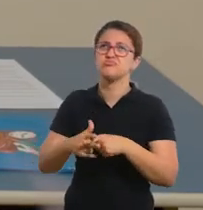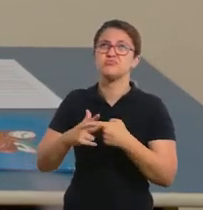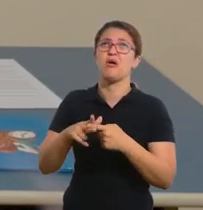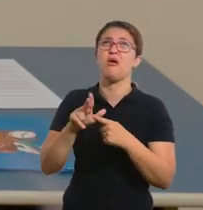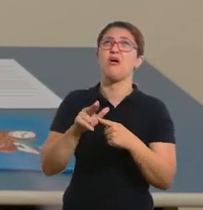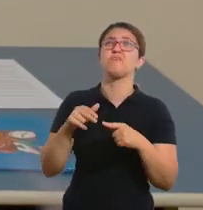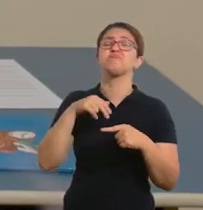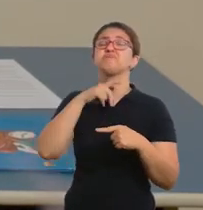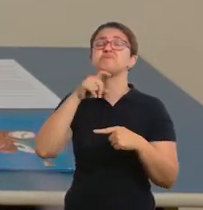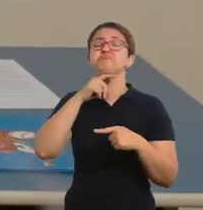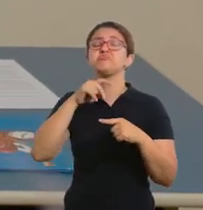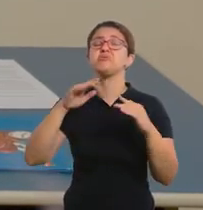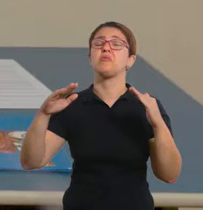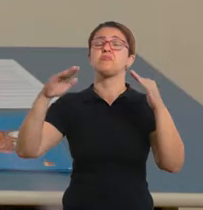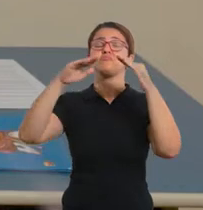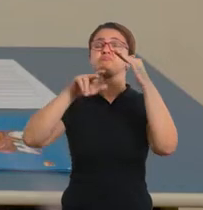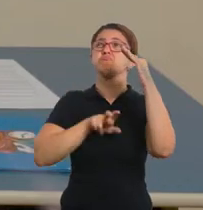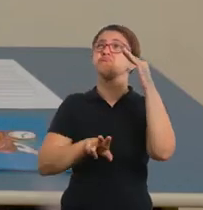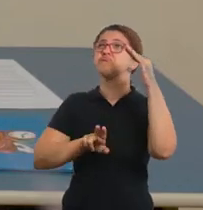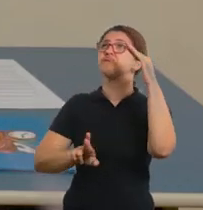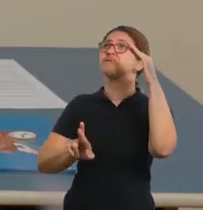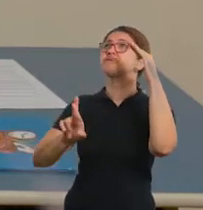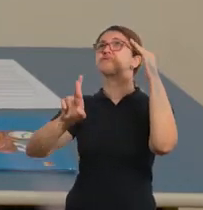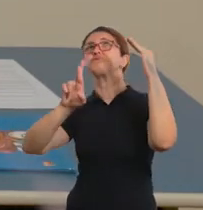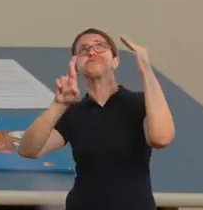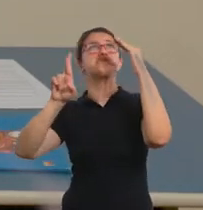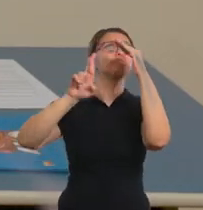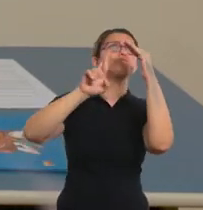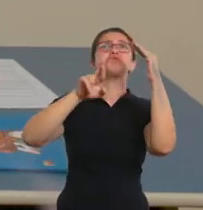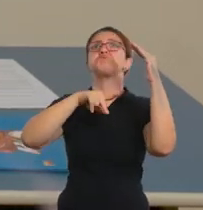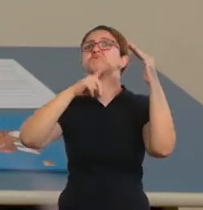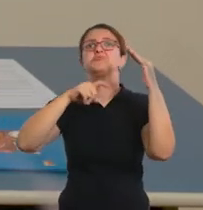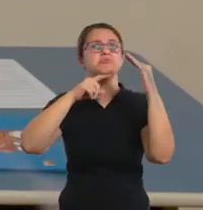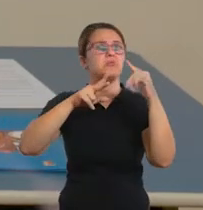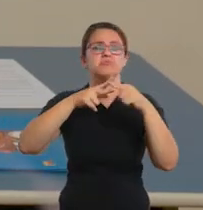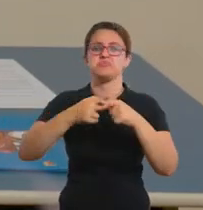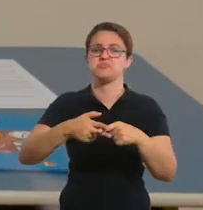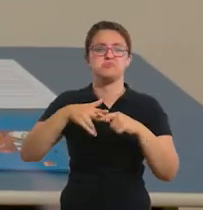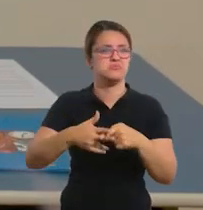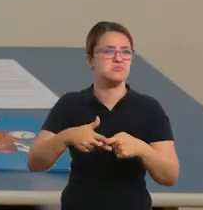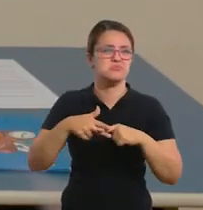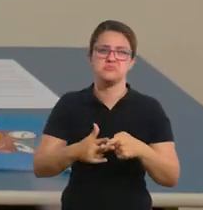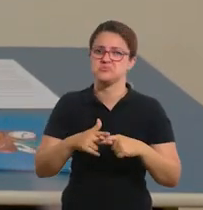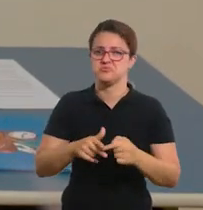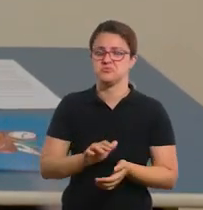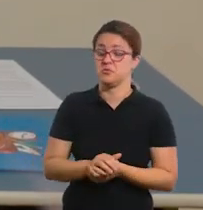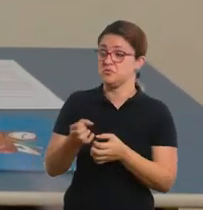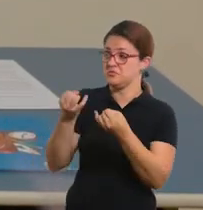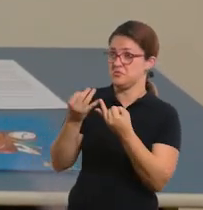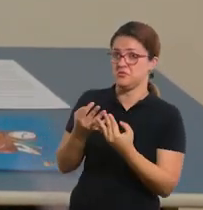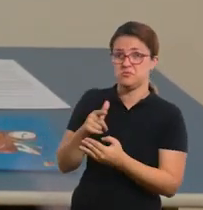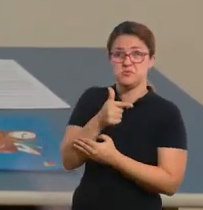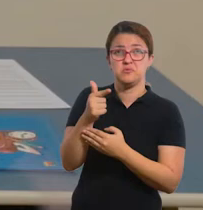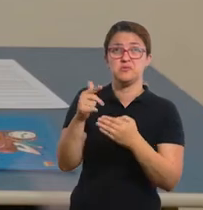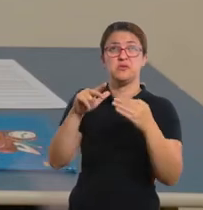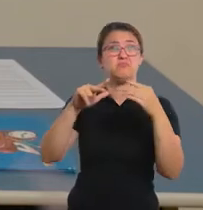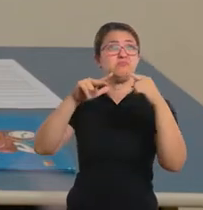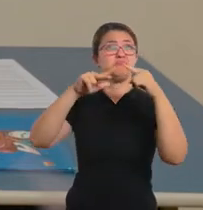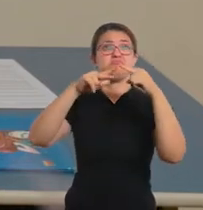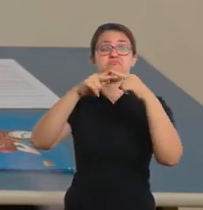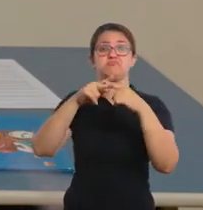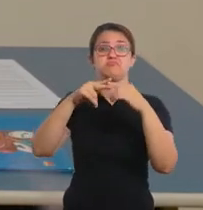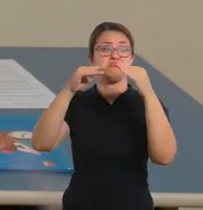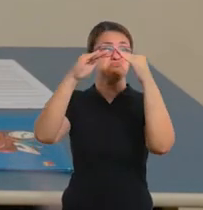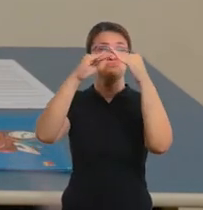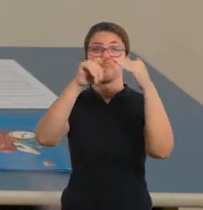jeito? Não tem jeito, seu ratão. Explique então esse caso. Sua casa, Dona Rata, não tem telha nem